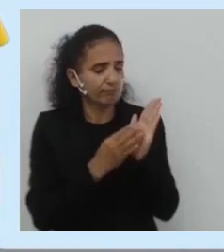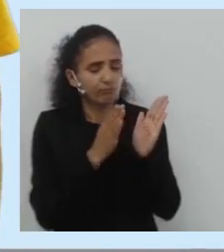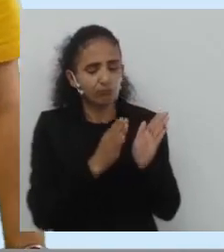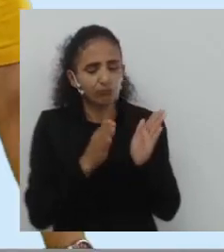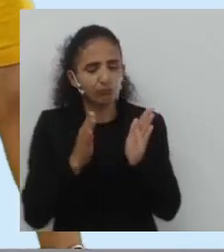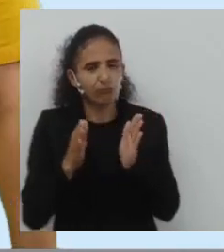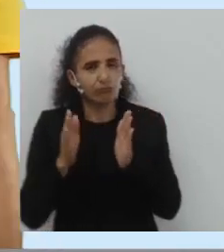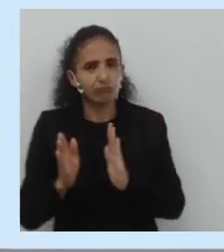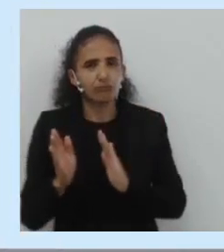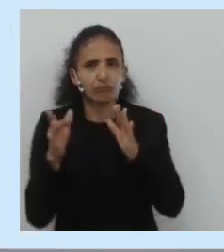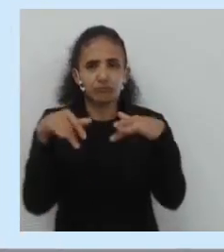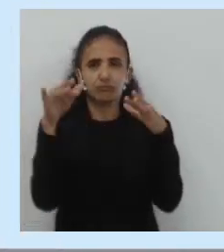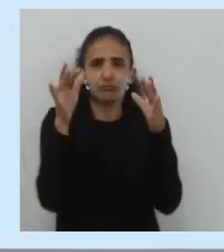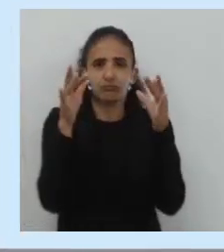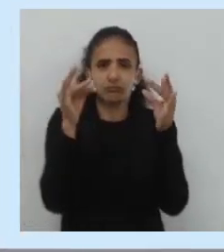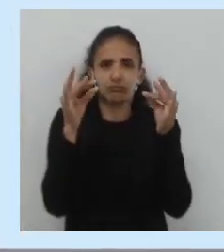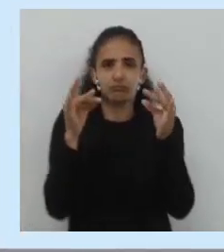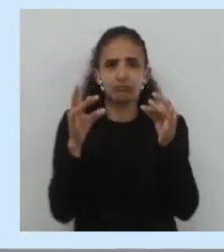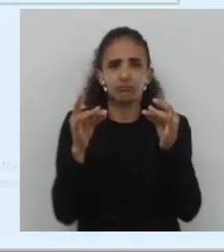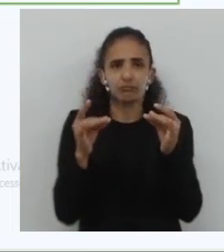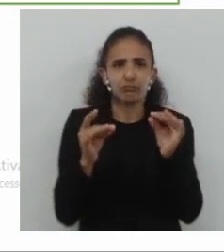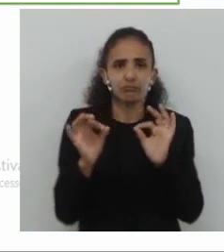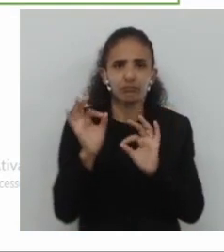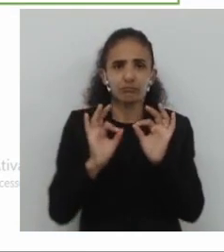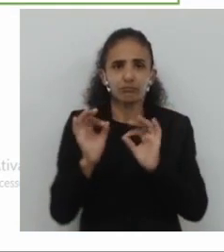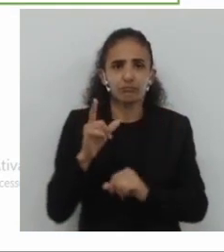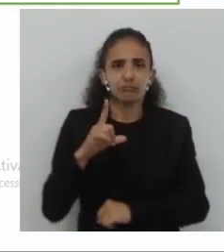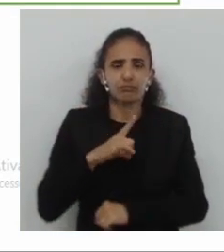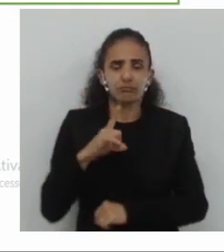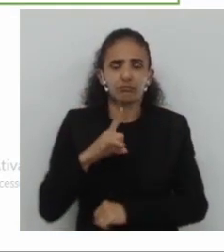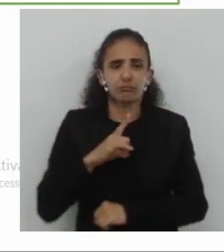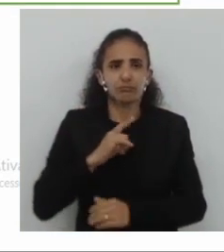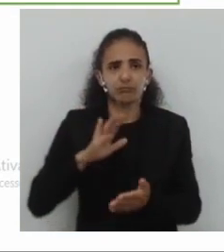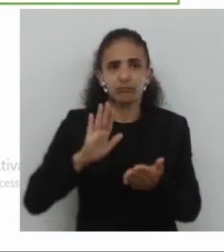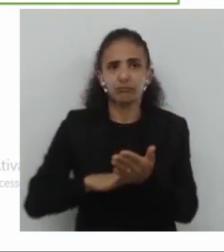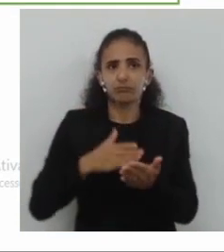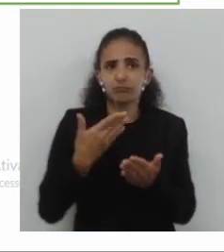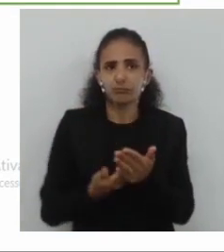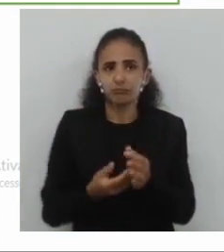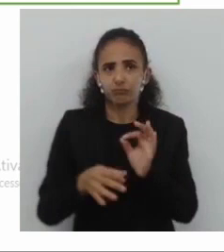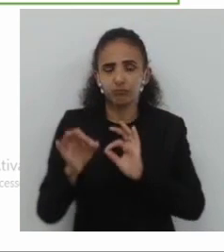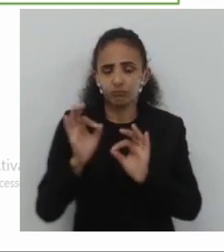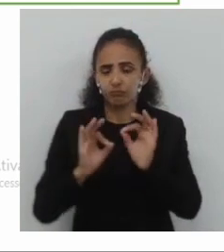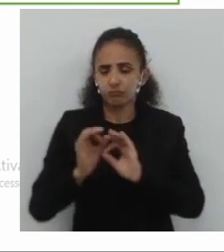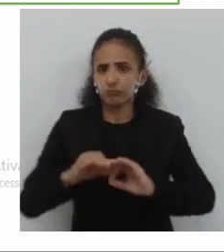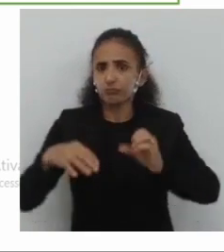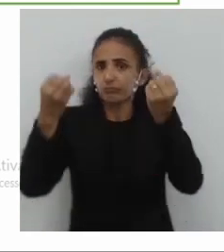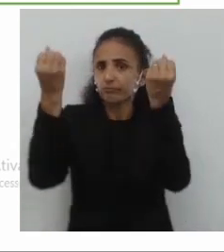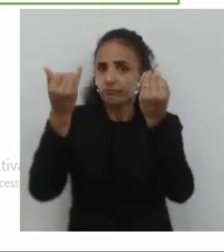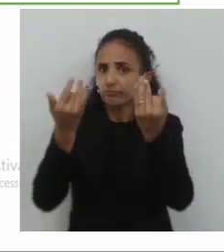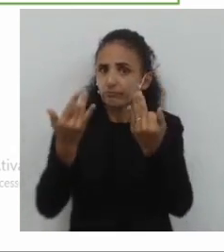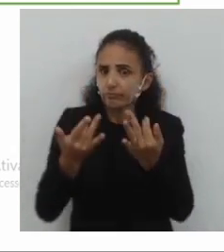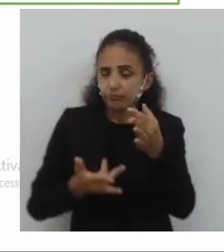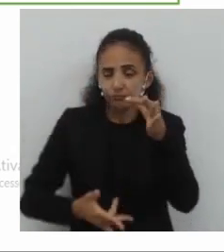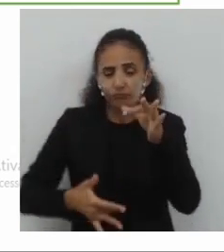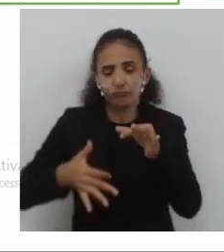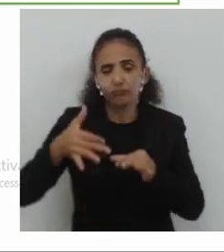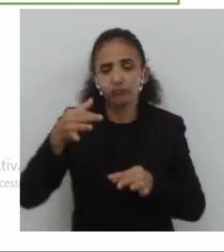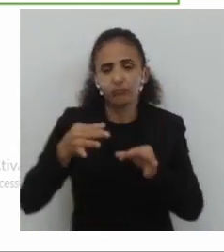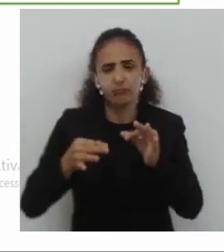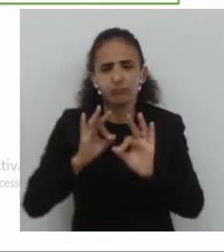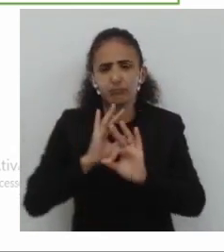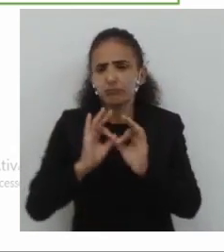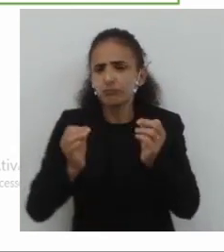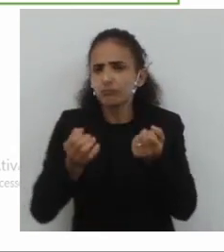de um determinado texto. Voltando para a tela, nós temos aqui, ó, interpretar é esclarecer, justificar